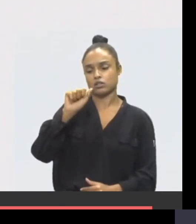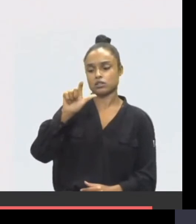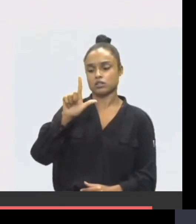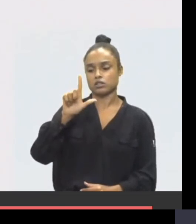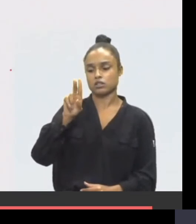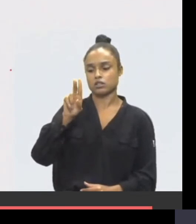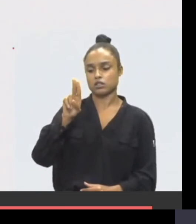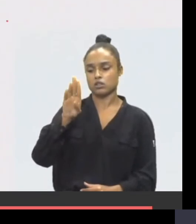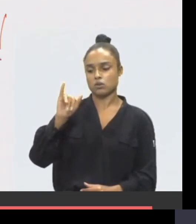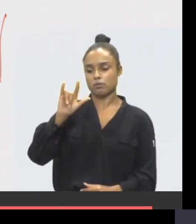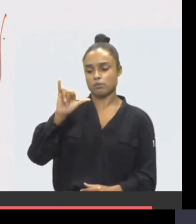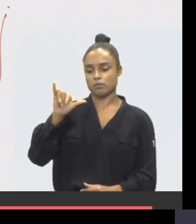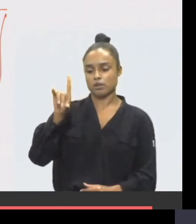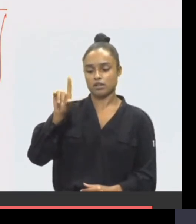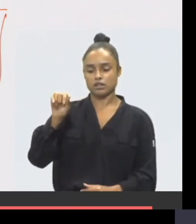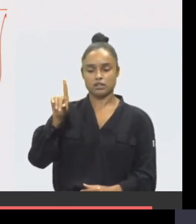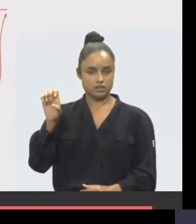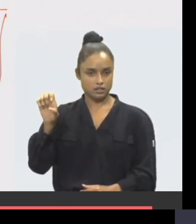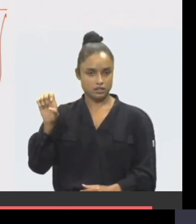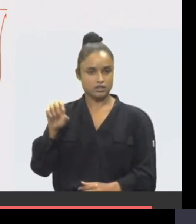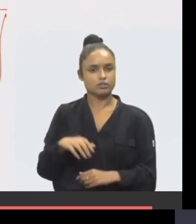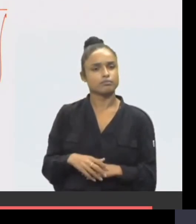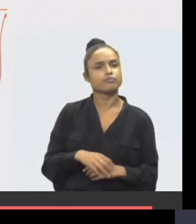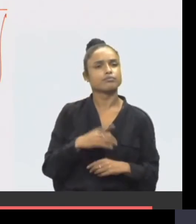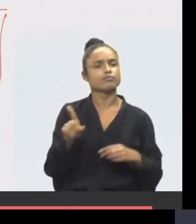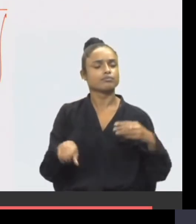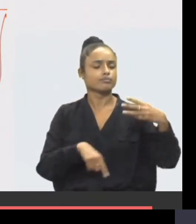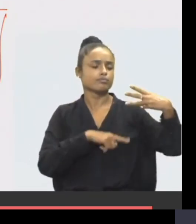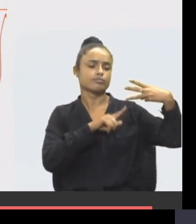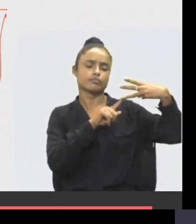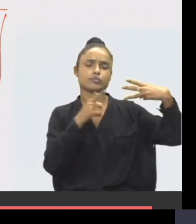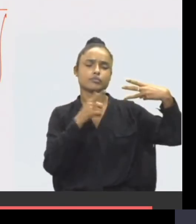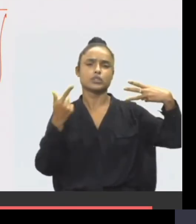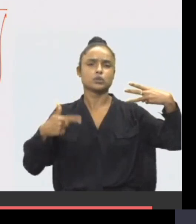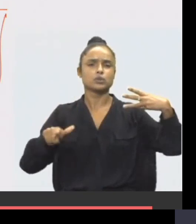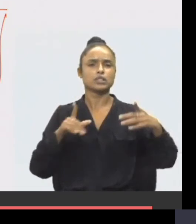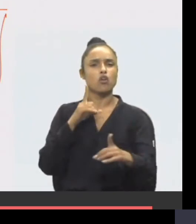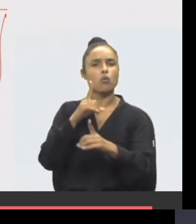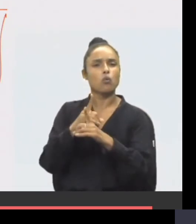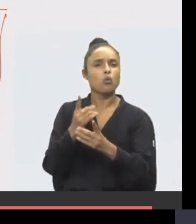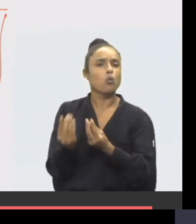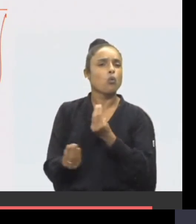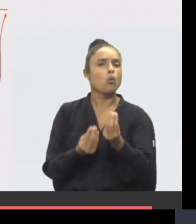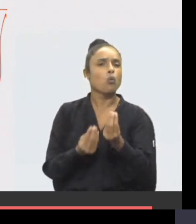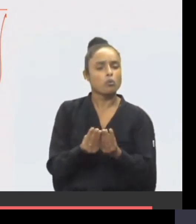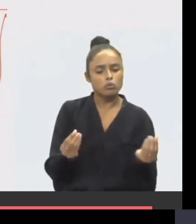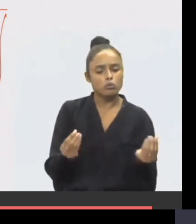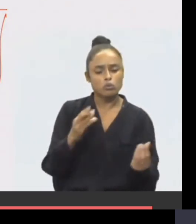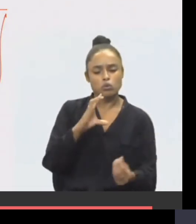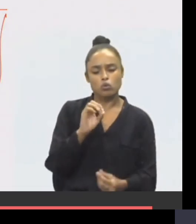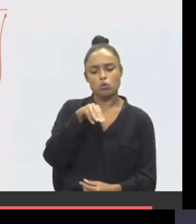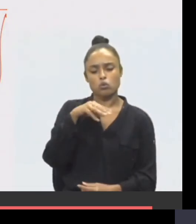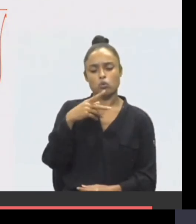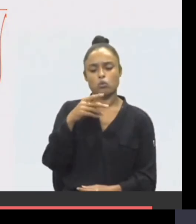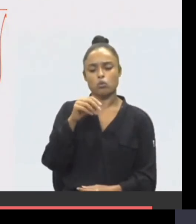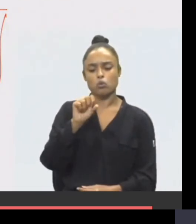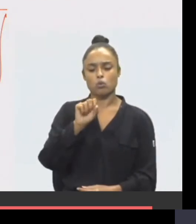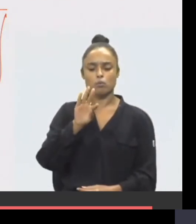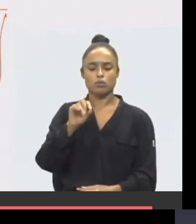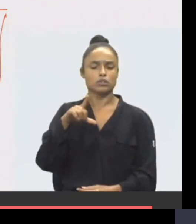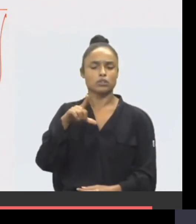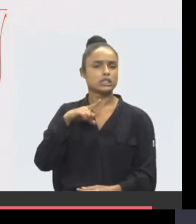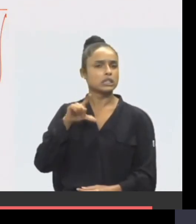Outros pontos importantes estão relacionados com a identificação de compostos de acordo com suas propriedades. Então, o